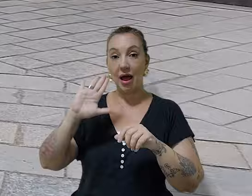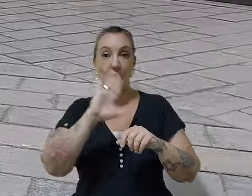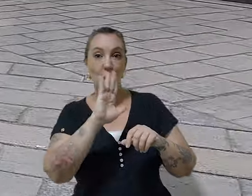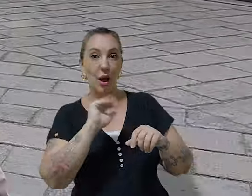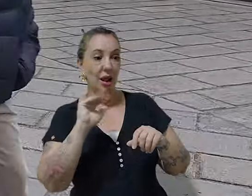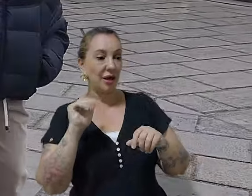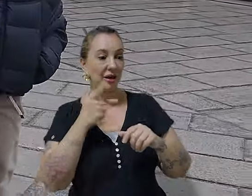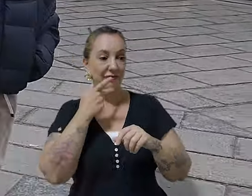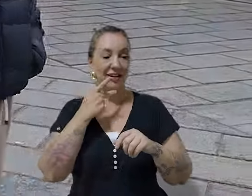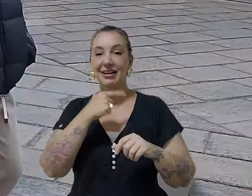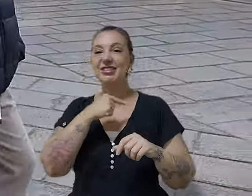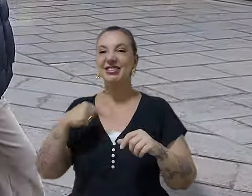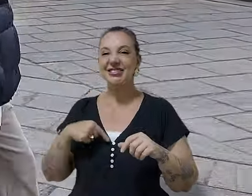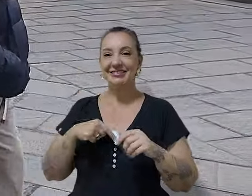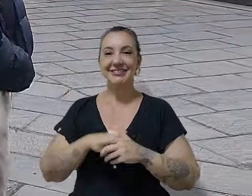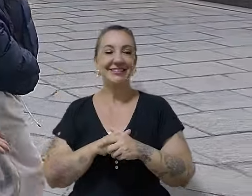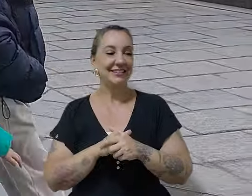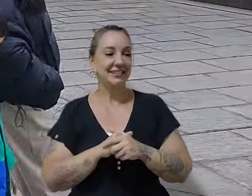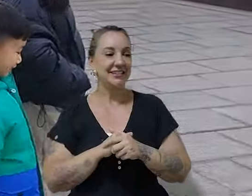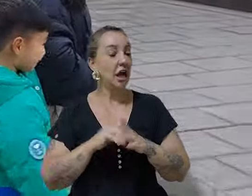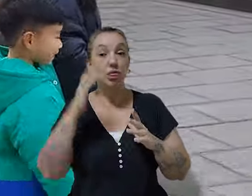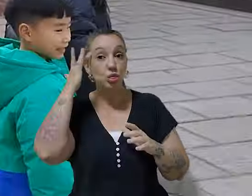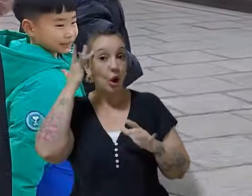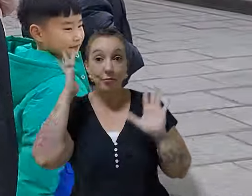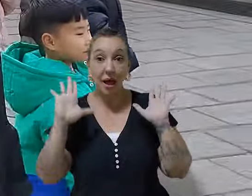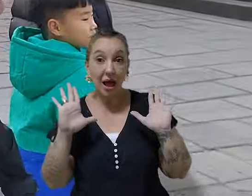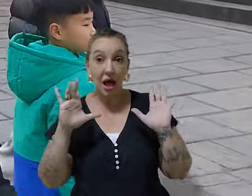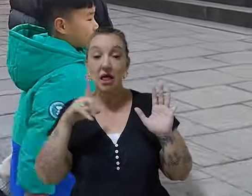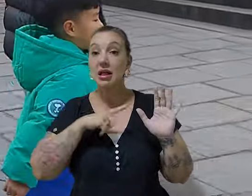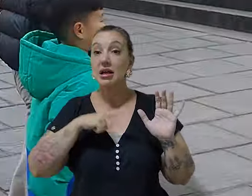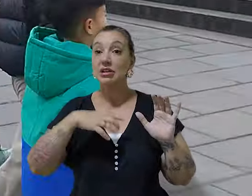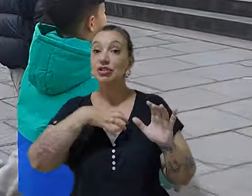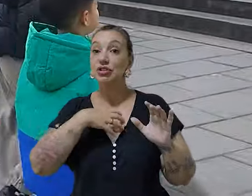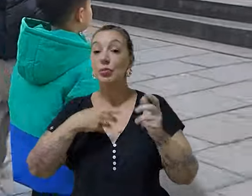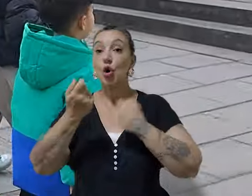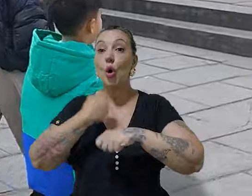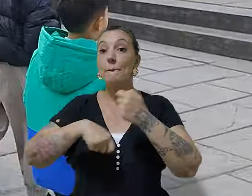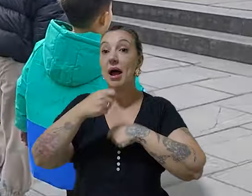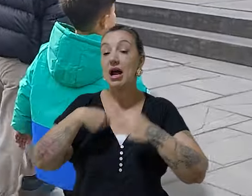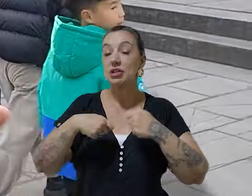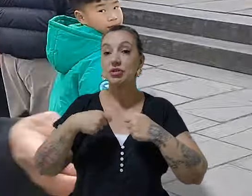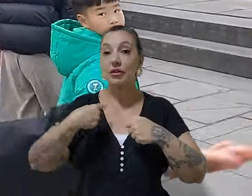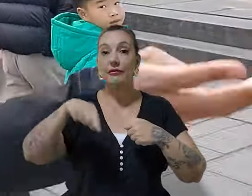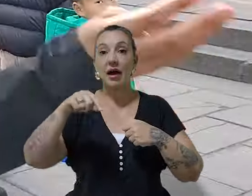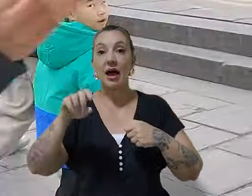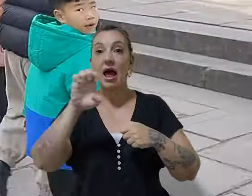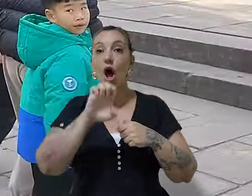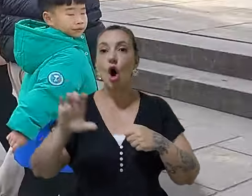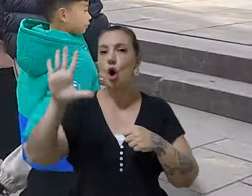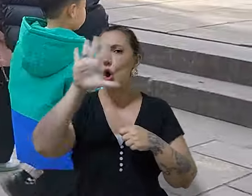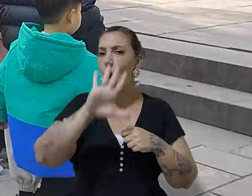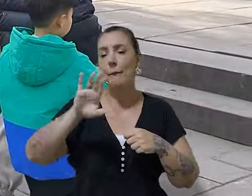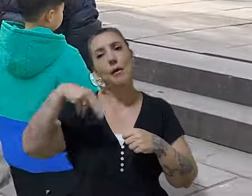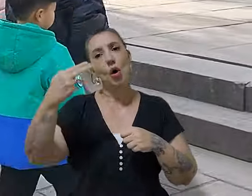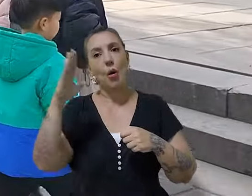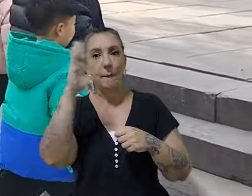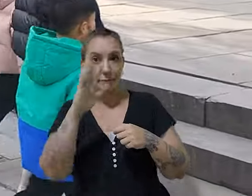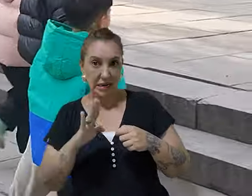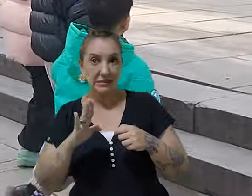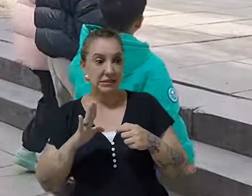hello. É absolutamente normal ter esse tipo de comércio. Quando você vai para a Europa, ou até mesmo no